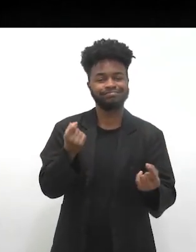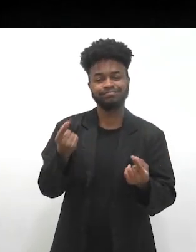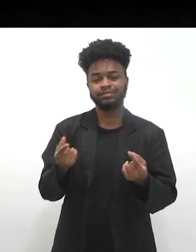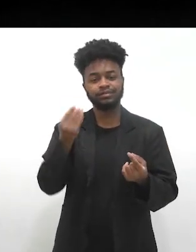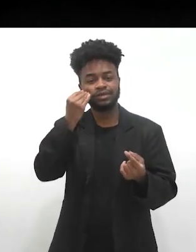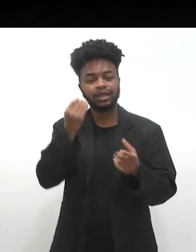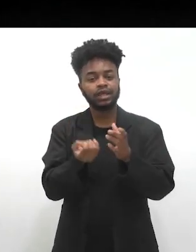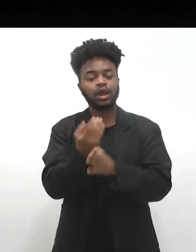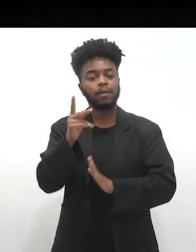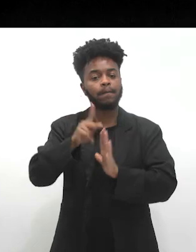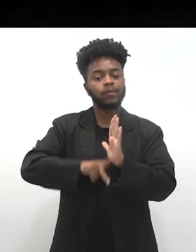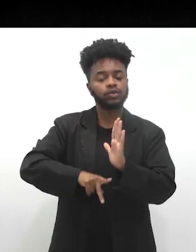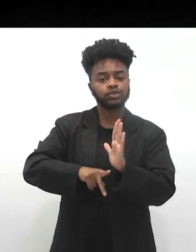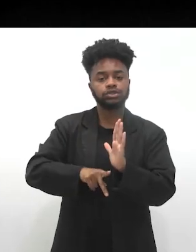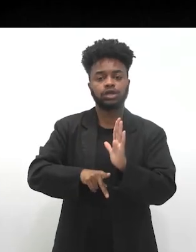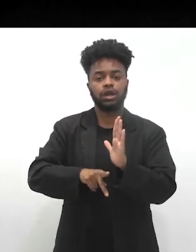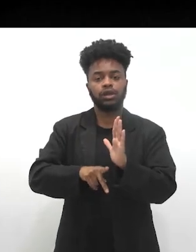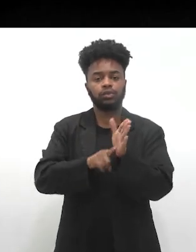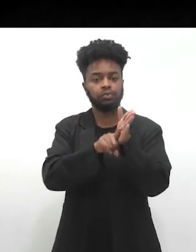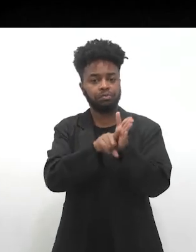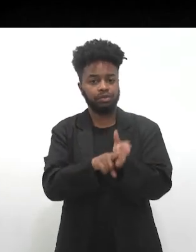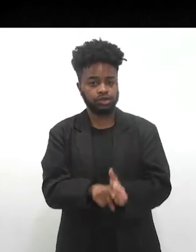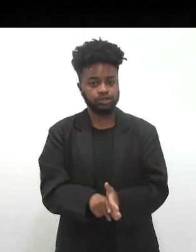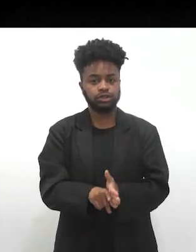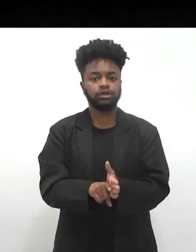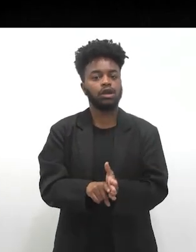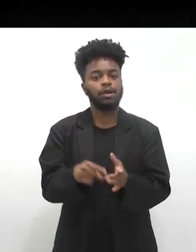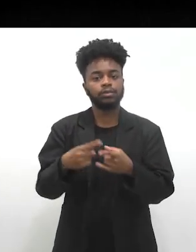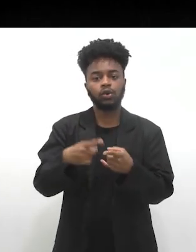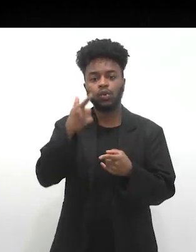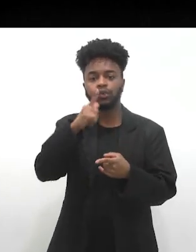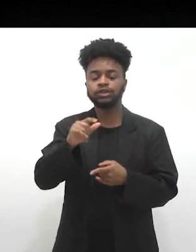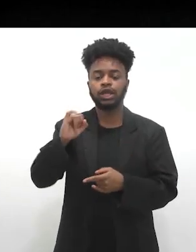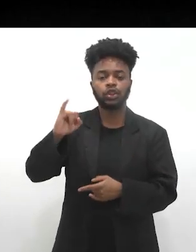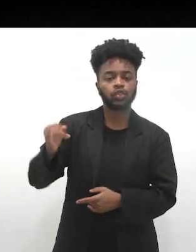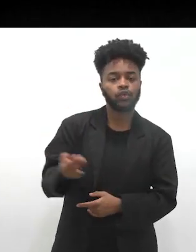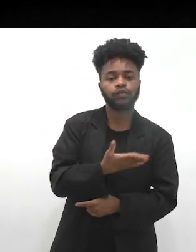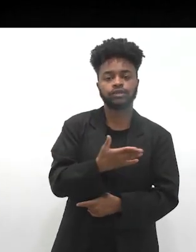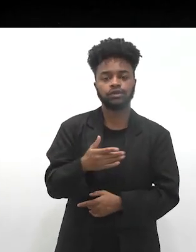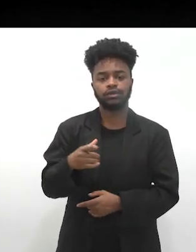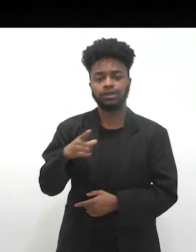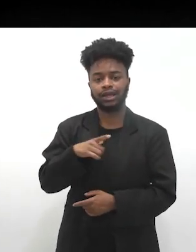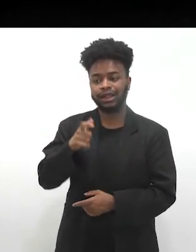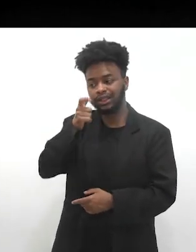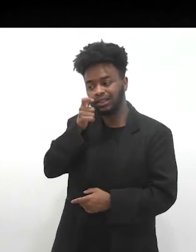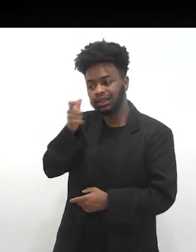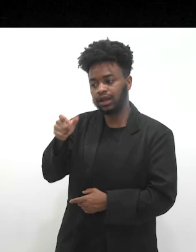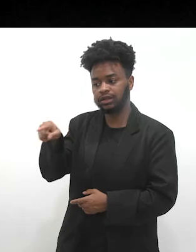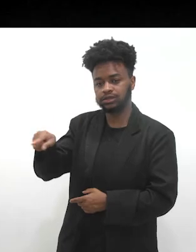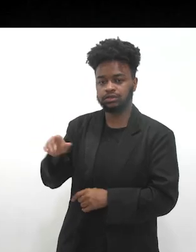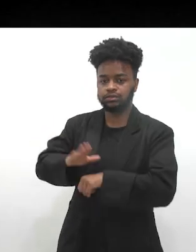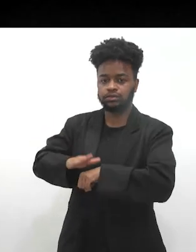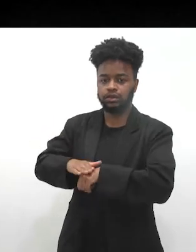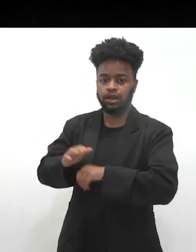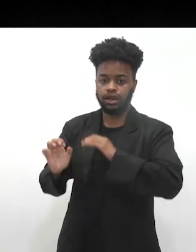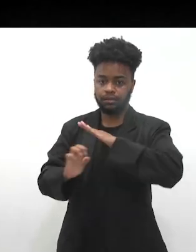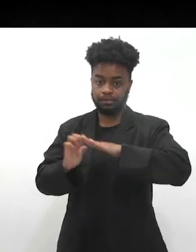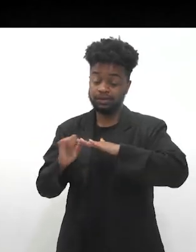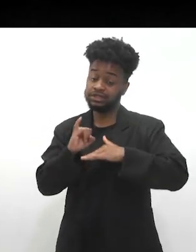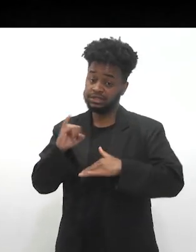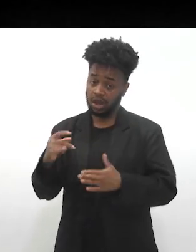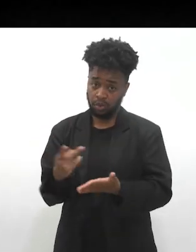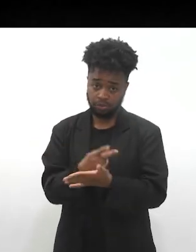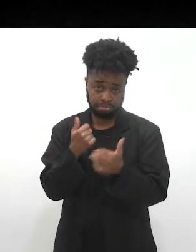para desenvolver projetos de pesquisas que gerem inovação para o interesse daquela própria empresa. Quando temos